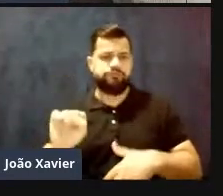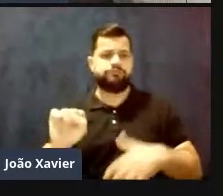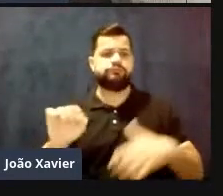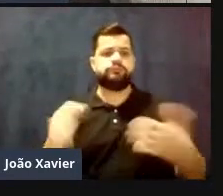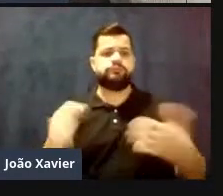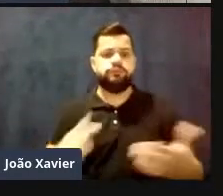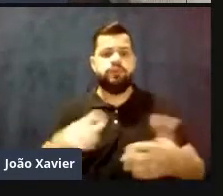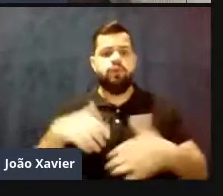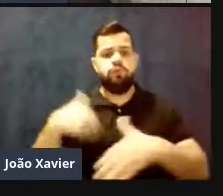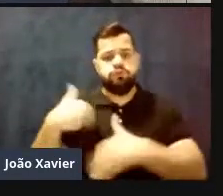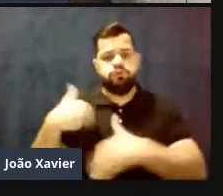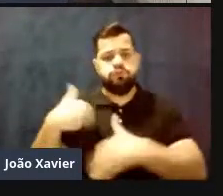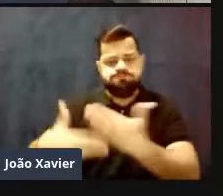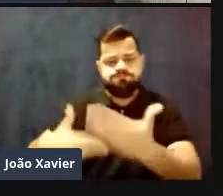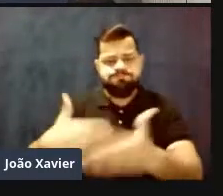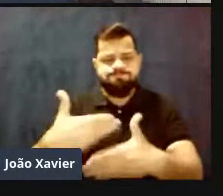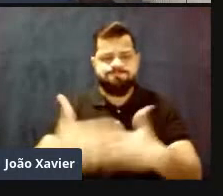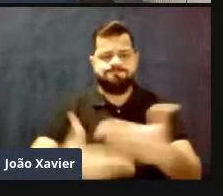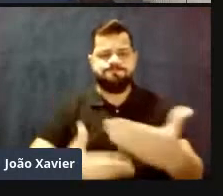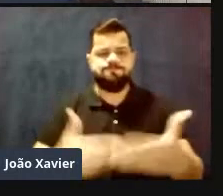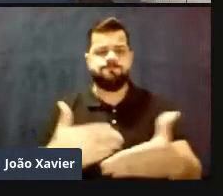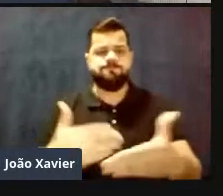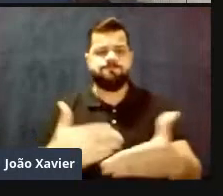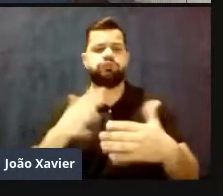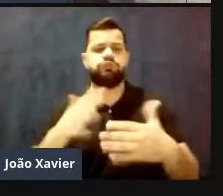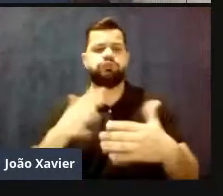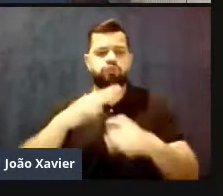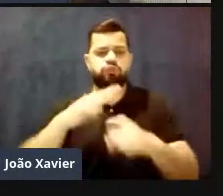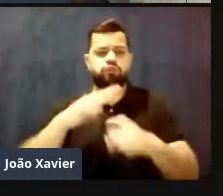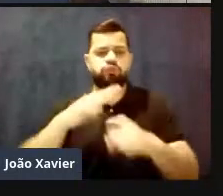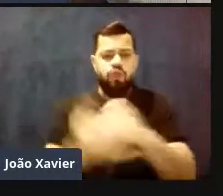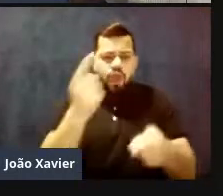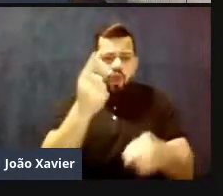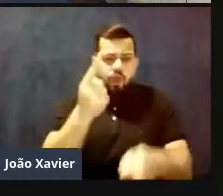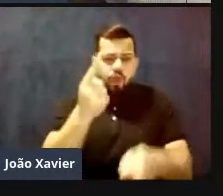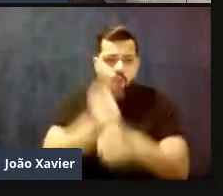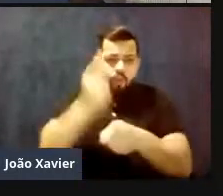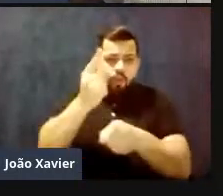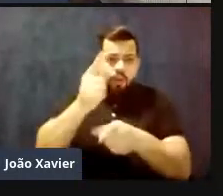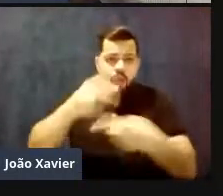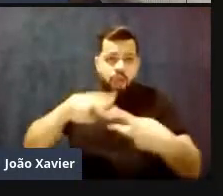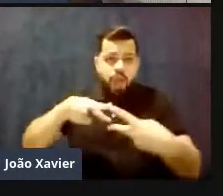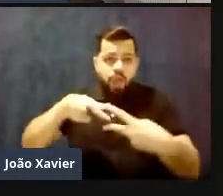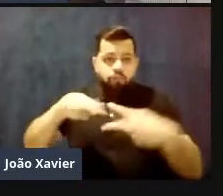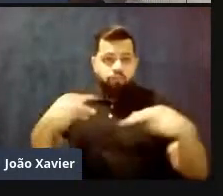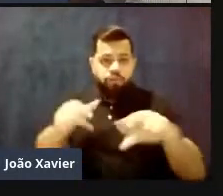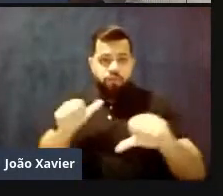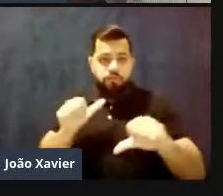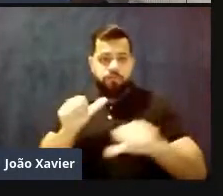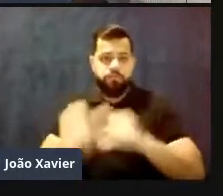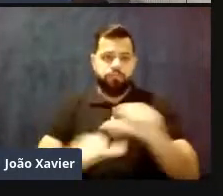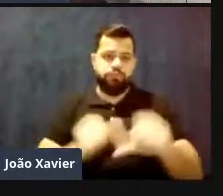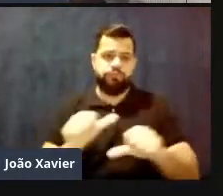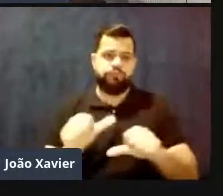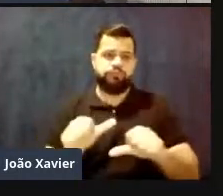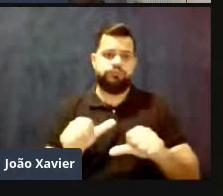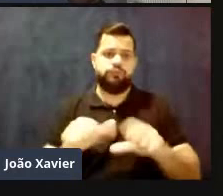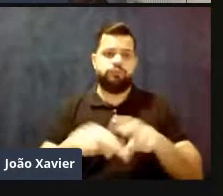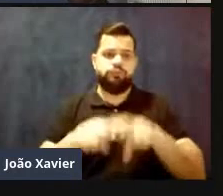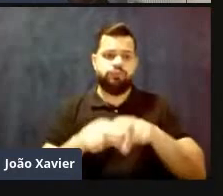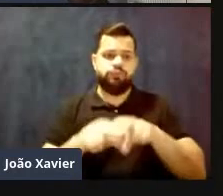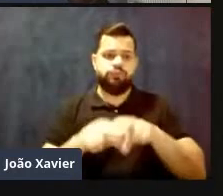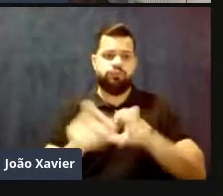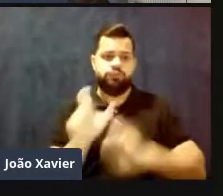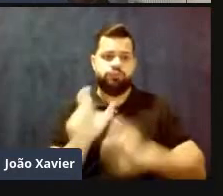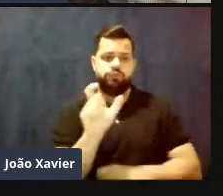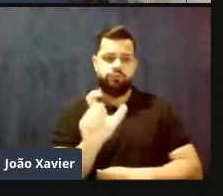é conhecido, que foi descoberto uma nova variação, uma nova mutação, ele recebeu o nome técnico de Covid-19 justamente pelo ano de 2019,